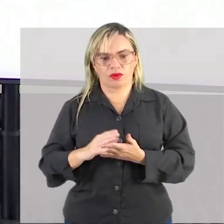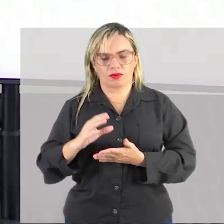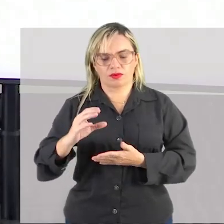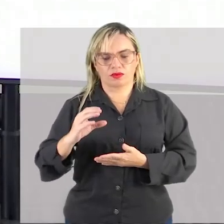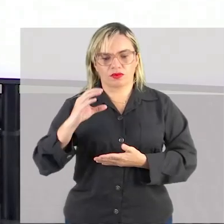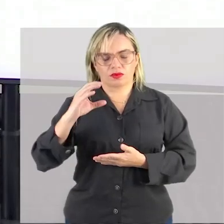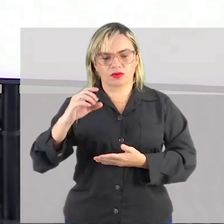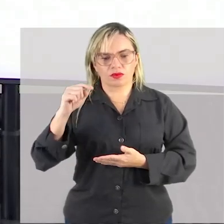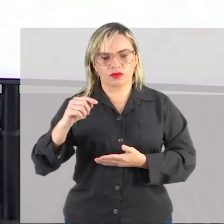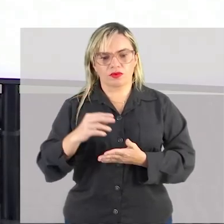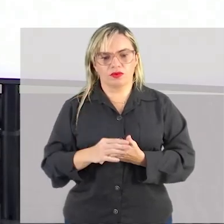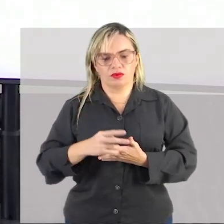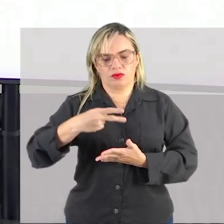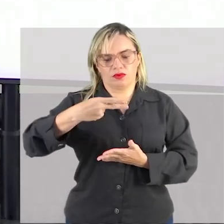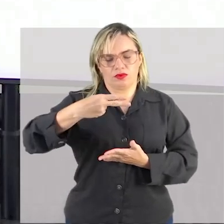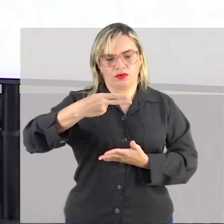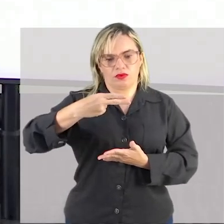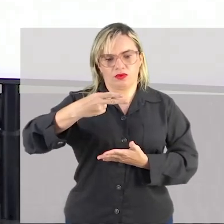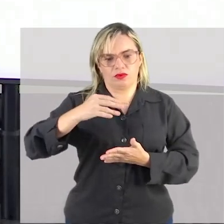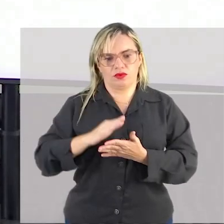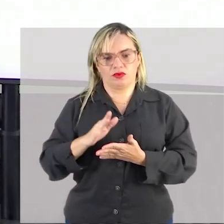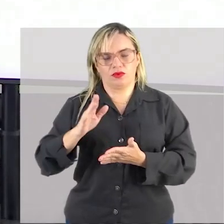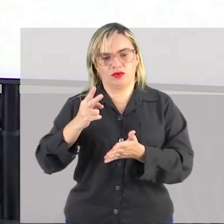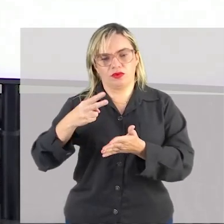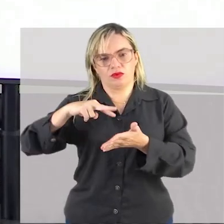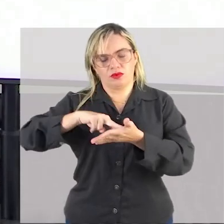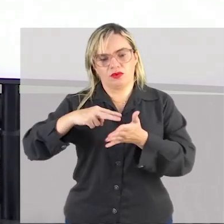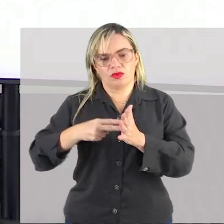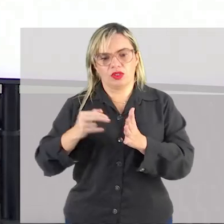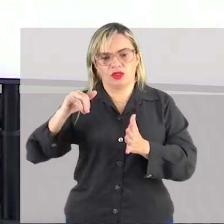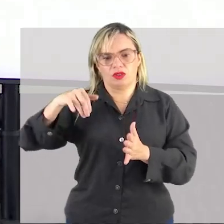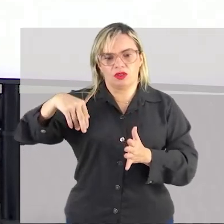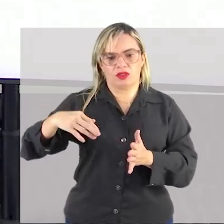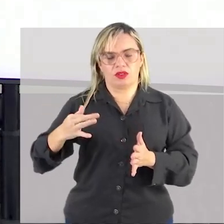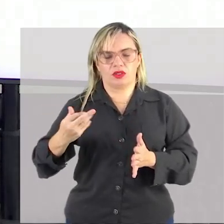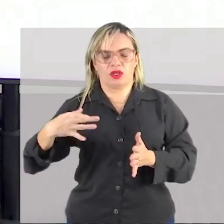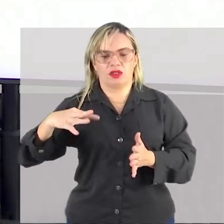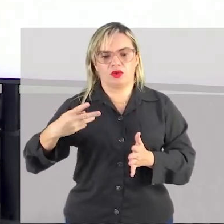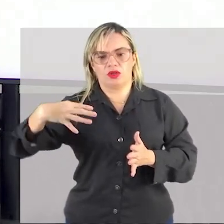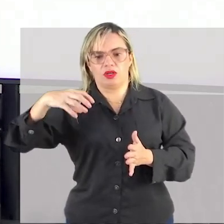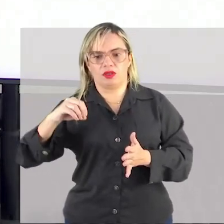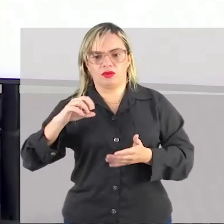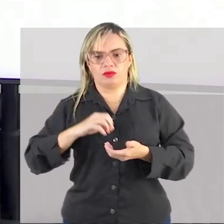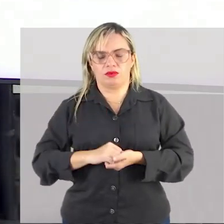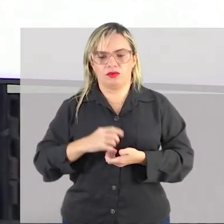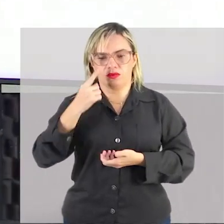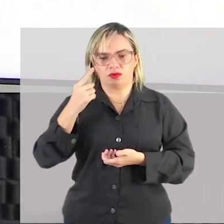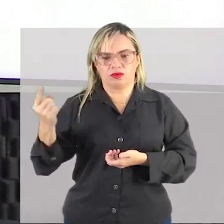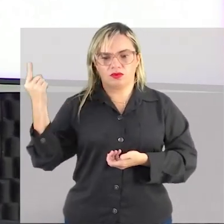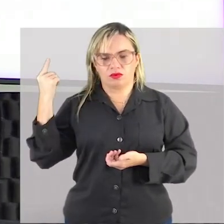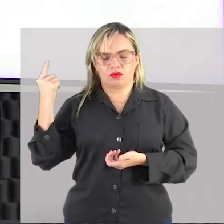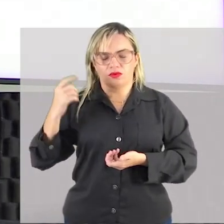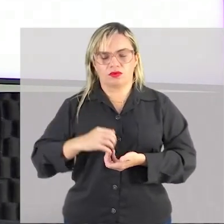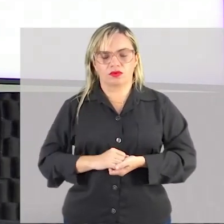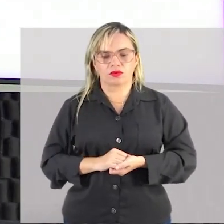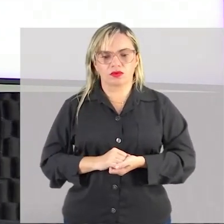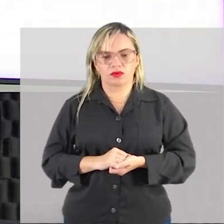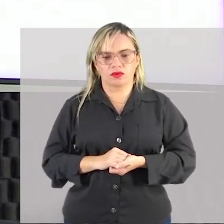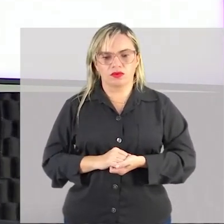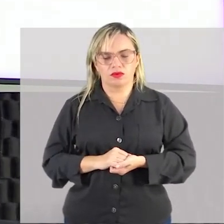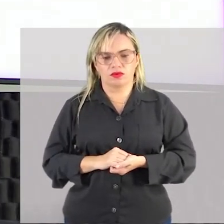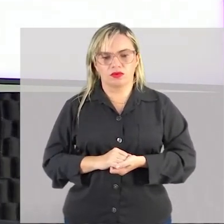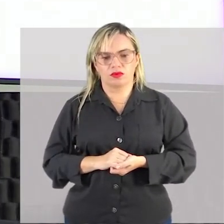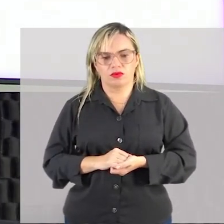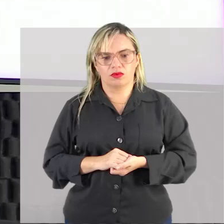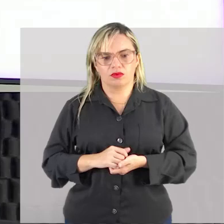carbono. Esse carbono aqui faz uma dupla, ele é insaturado. Então tá aqui, ó. Hidroxila ligada a carbono insaturado, eu